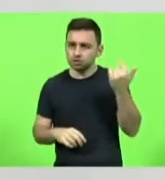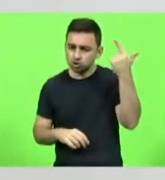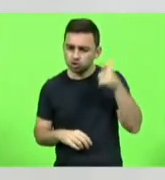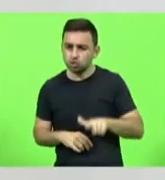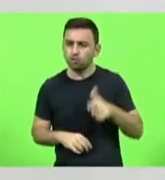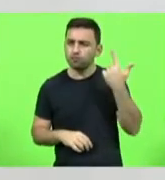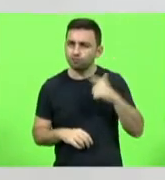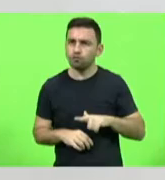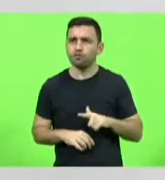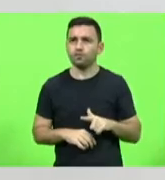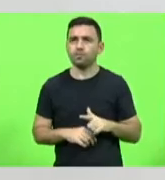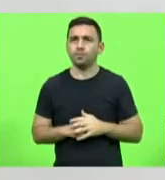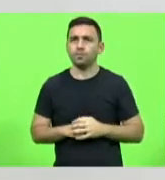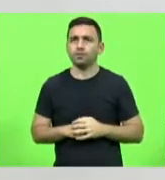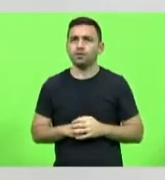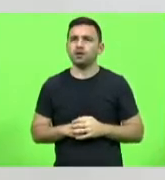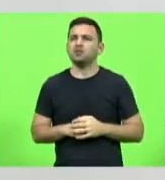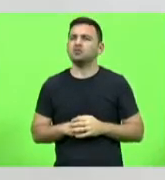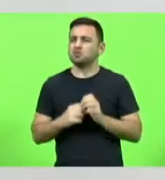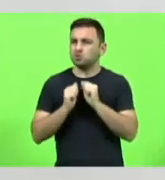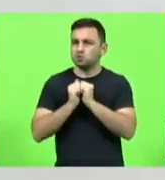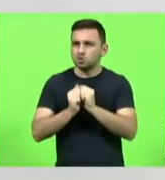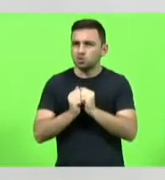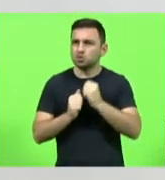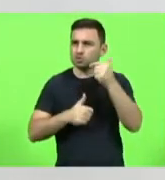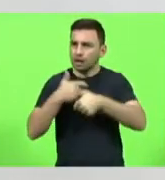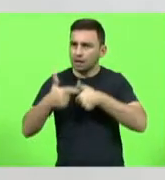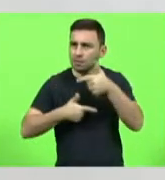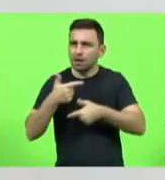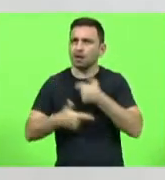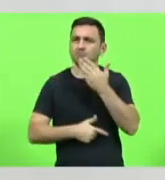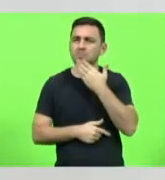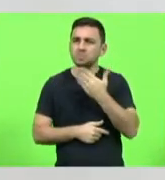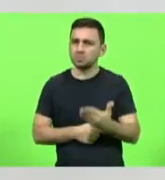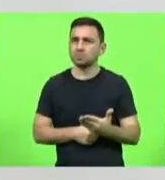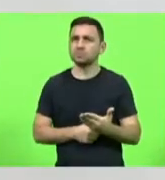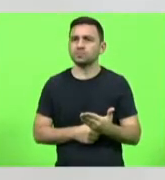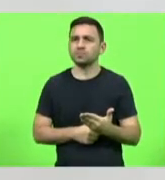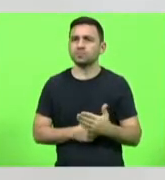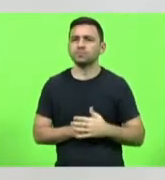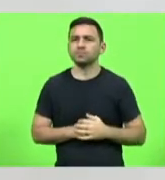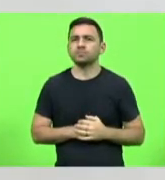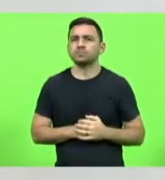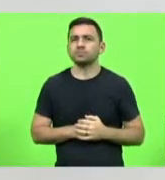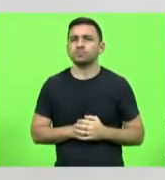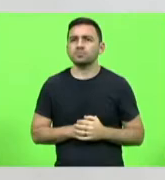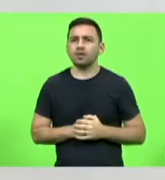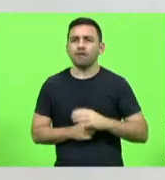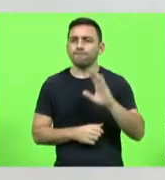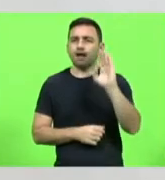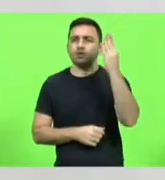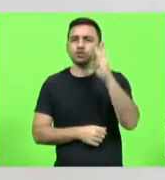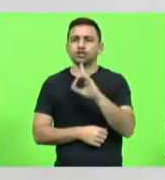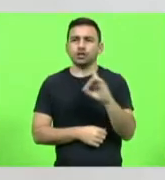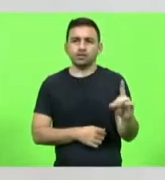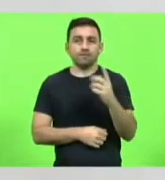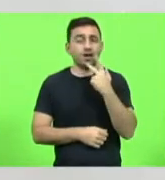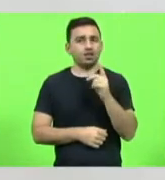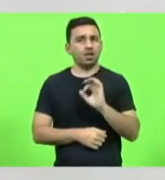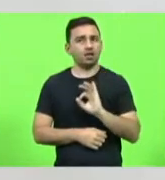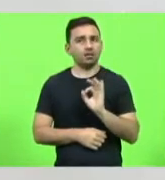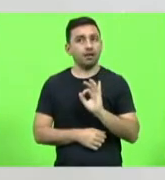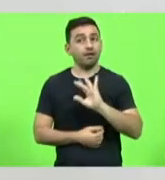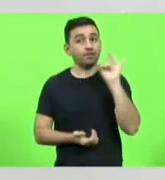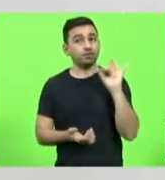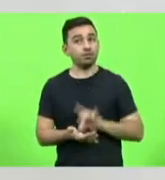aqui. Vamos ombro a ombro aqui dentro, ombrear isso aqui. Não é a falsa direita que vos fala, tá? É a